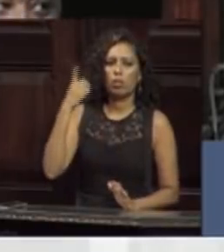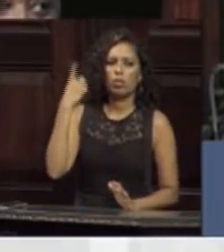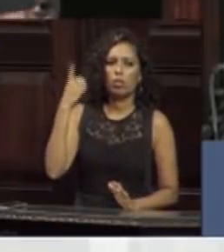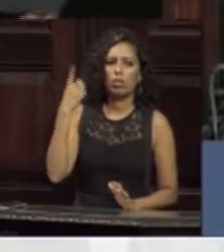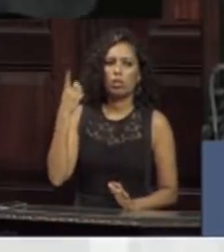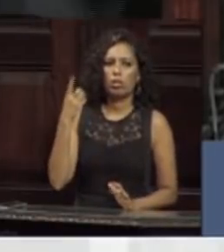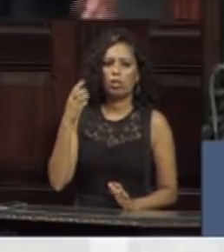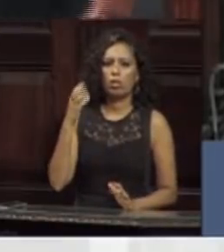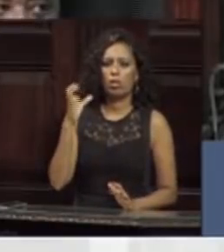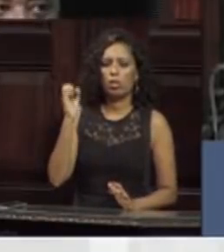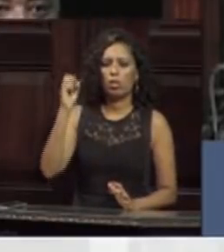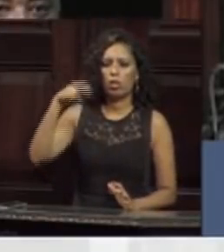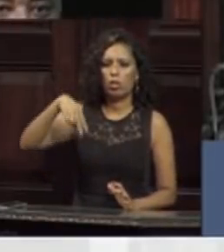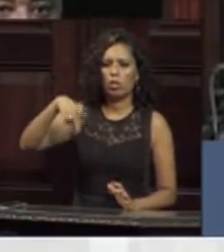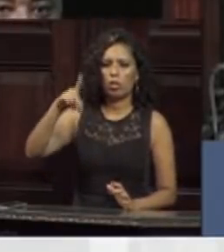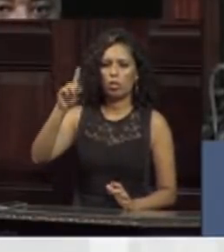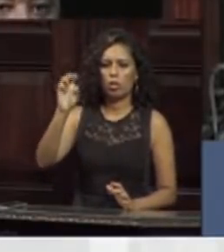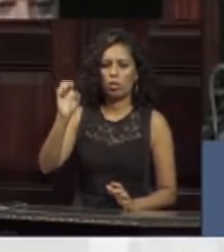Deputado Conte Bittencourt.